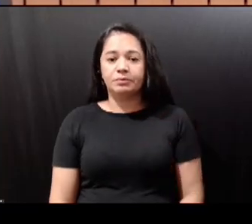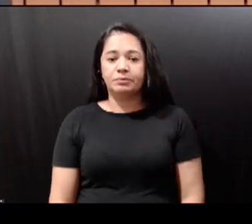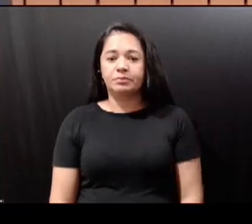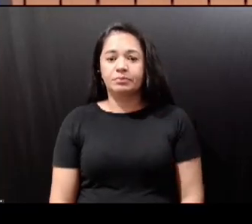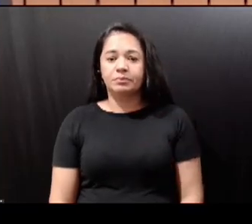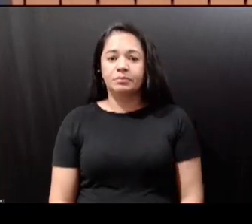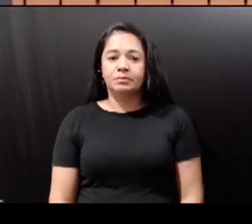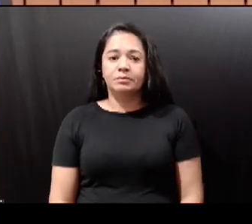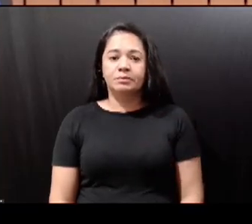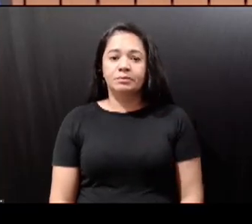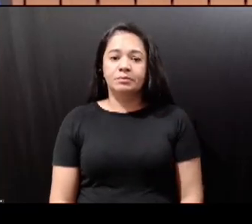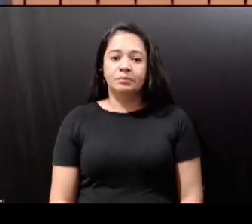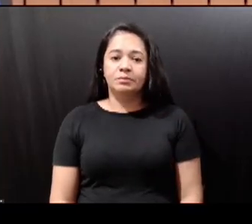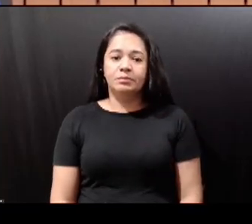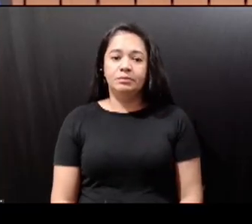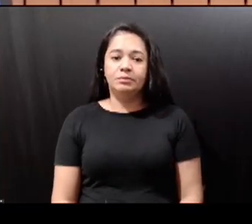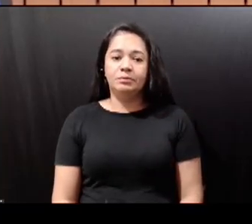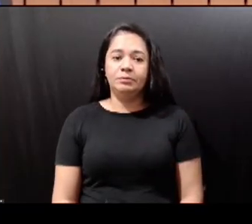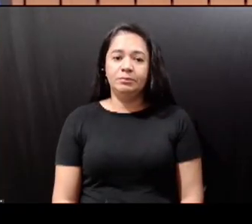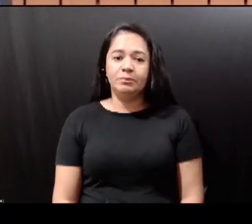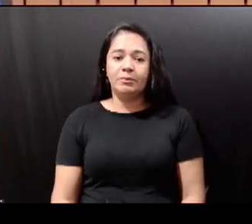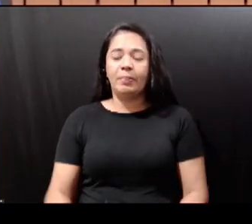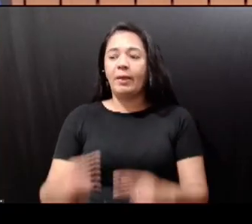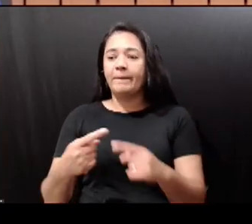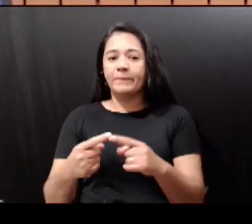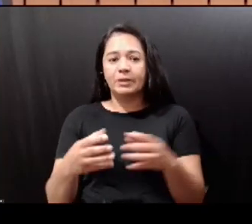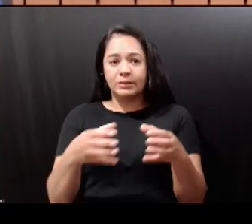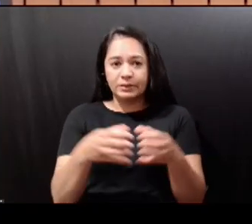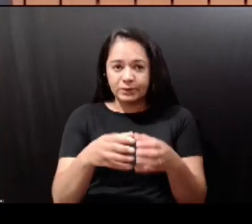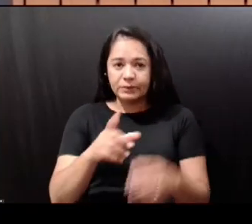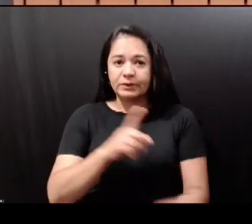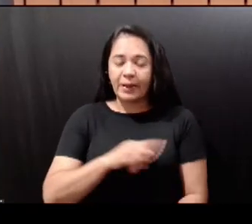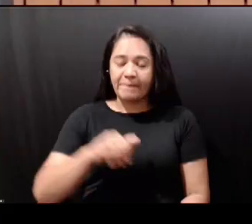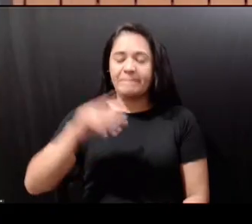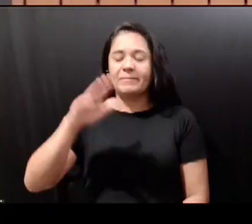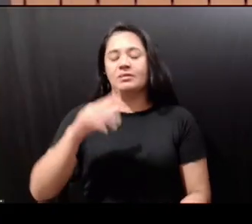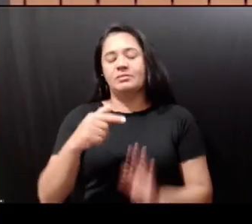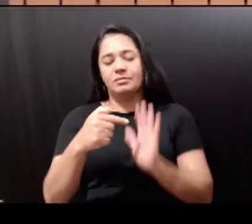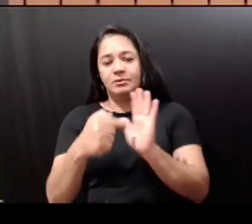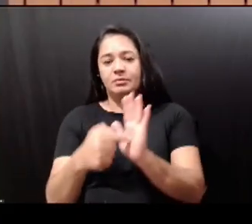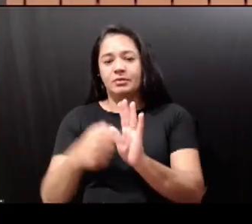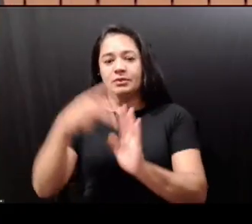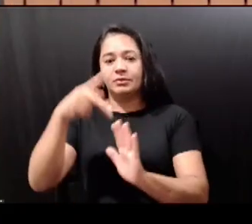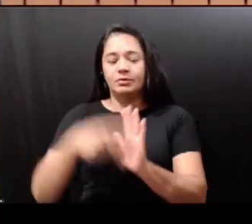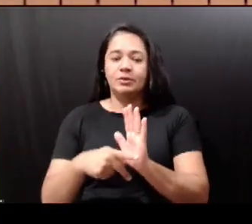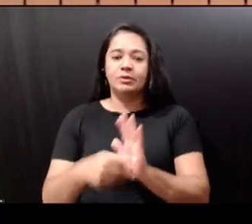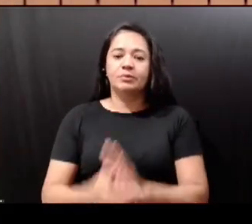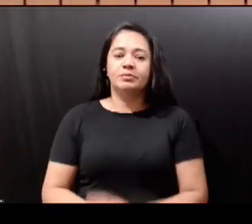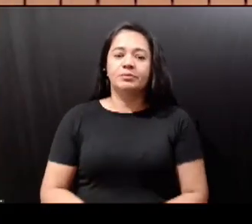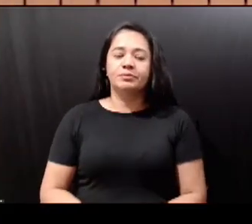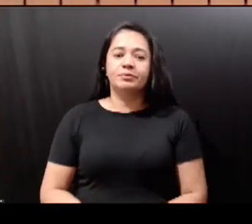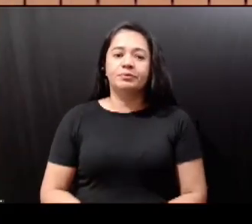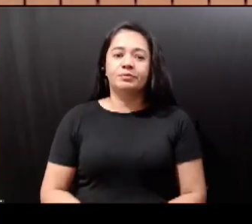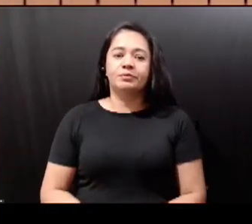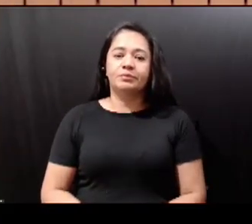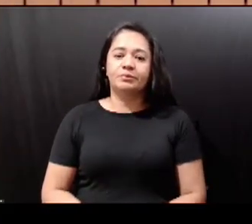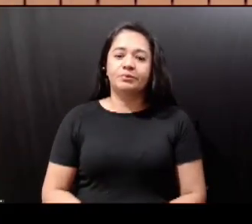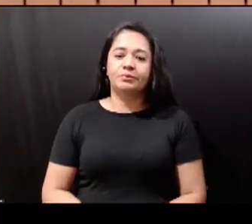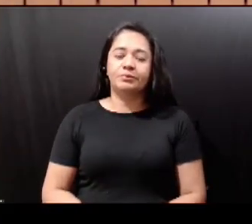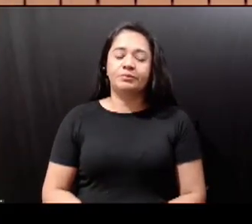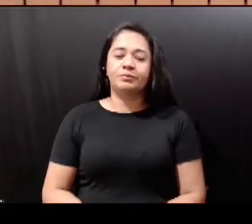tem o conselho, mas eles têm uma voz a mais aqui para estar apresentando esses projetos no município de Campinas. É